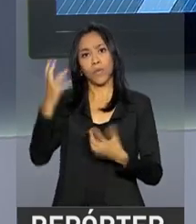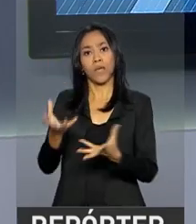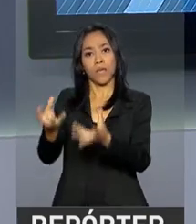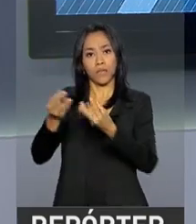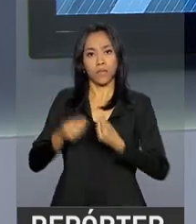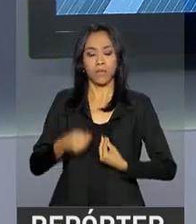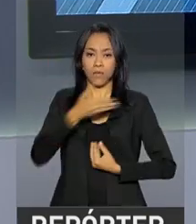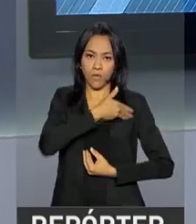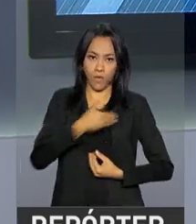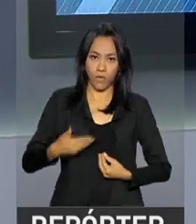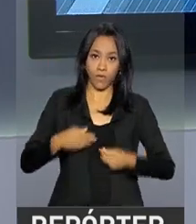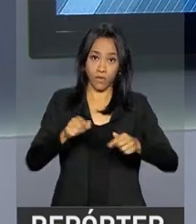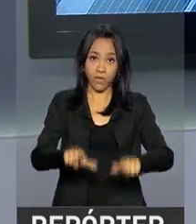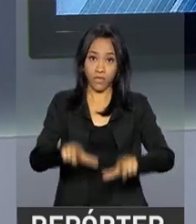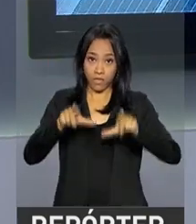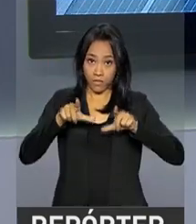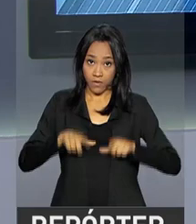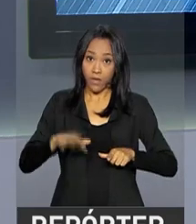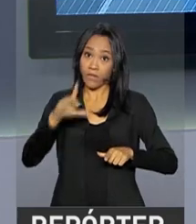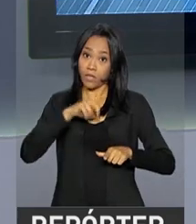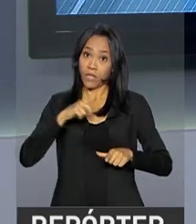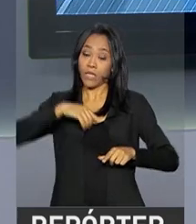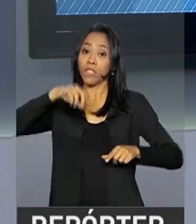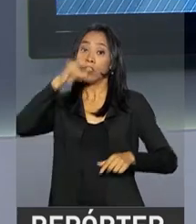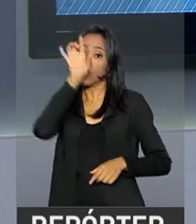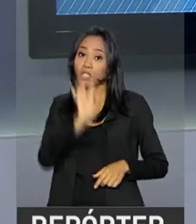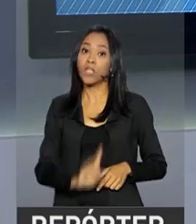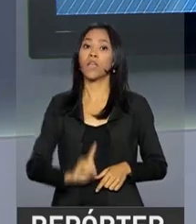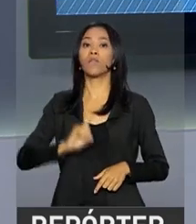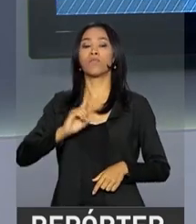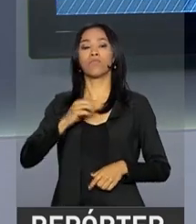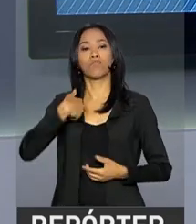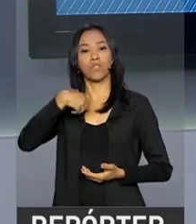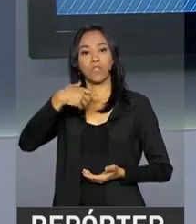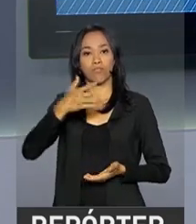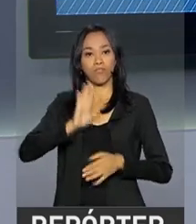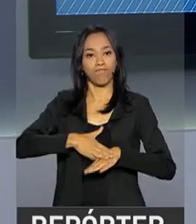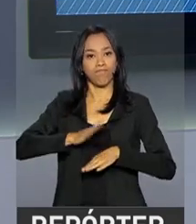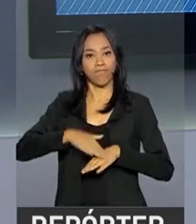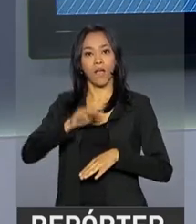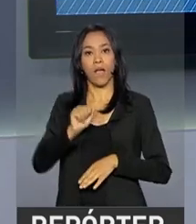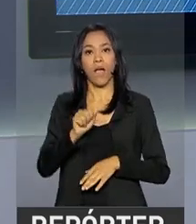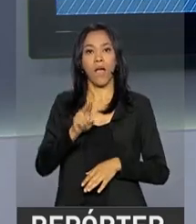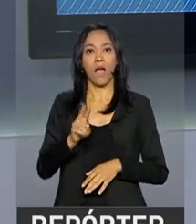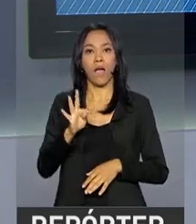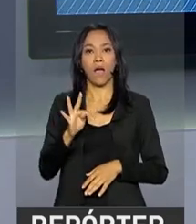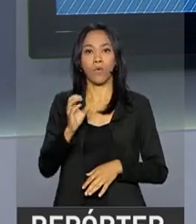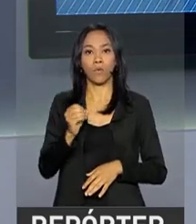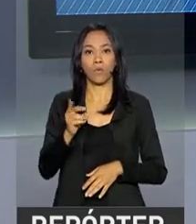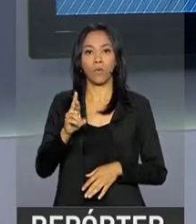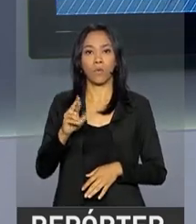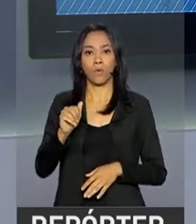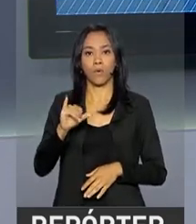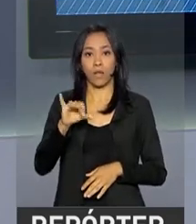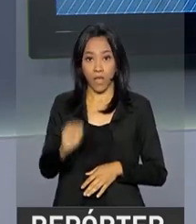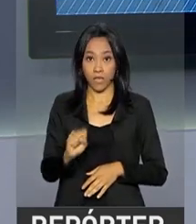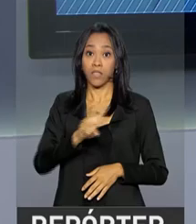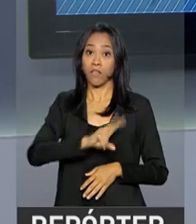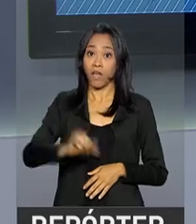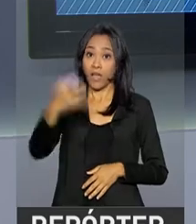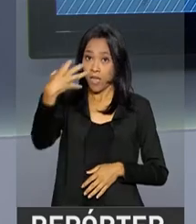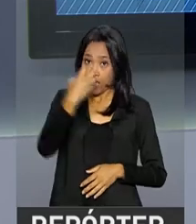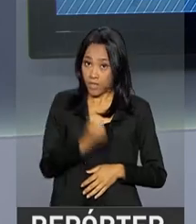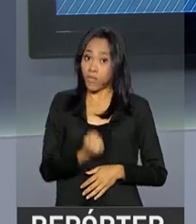certificado de habilitação para arrecadar direitos autorais. O selo é uma garantia de que os músicos vão receber a remuneração correta